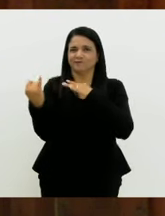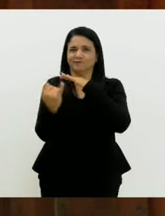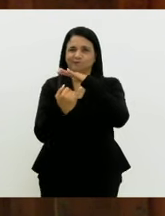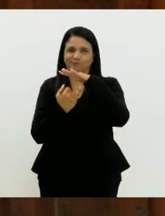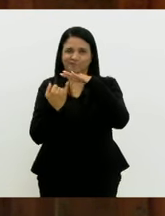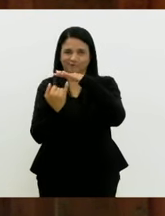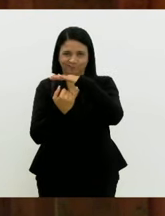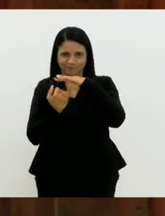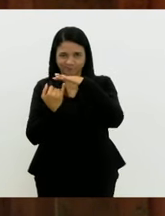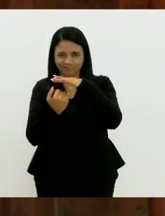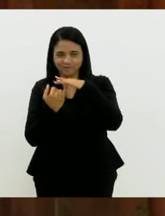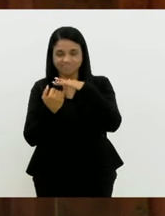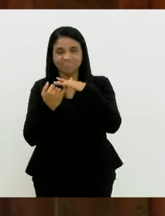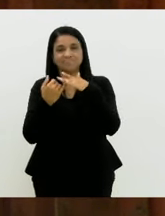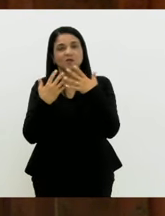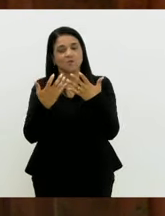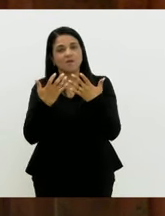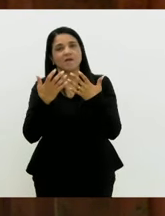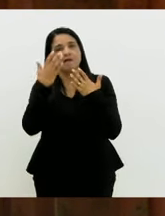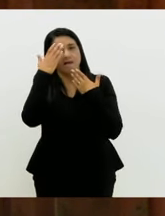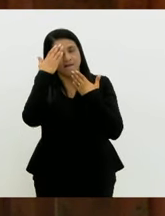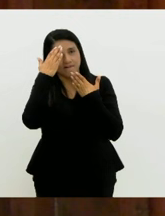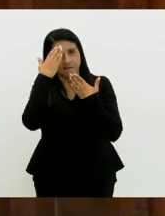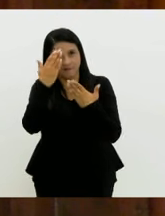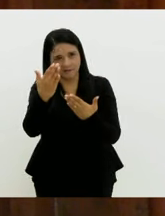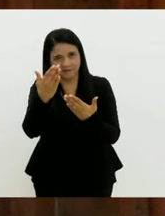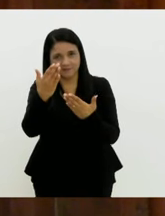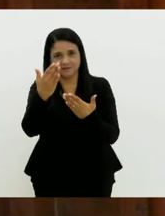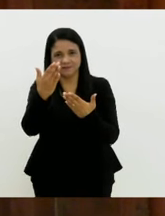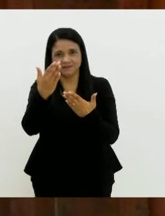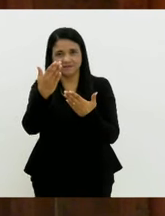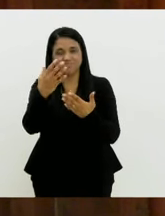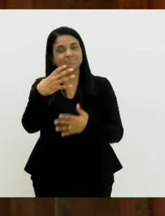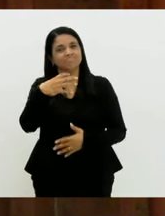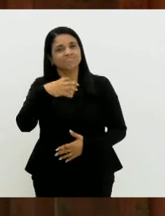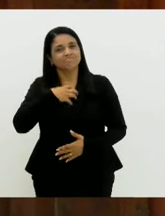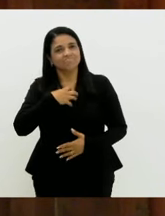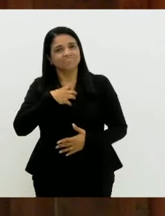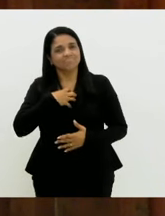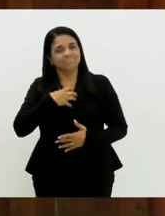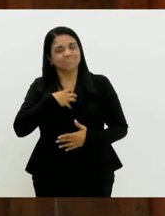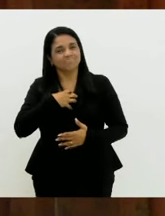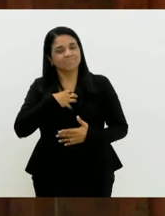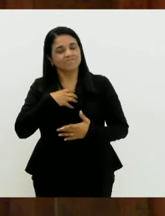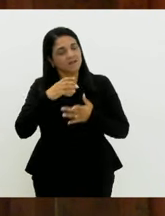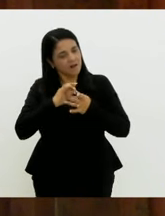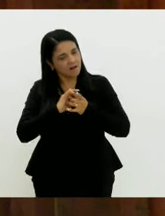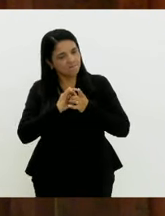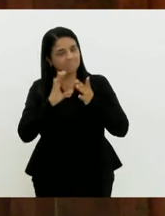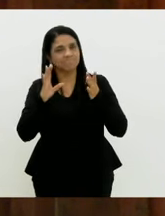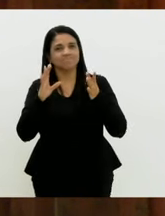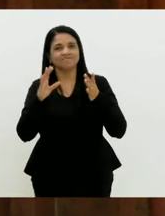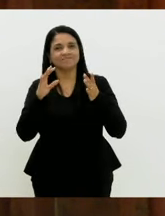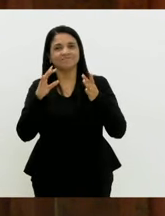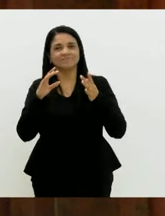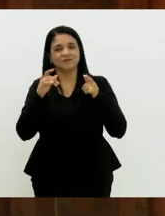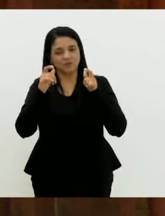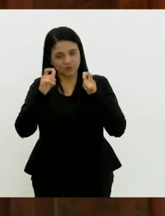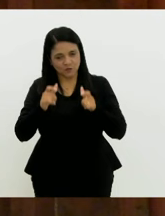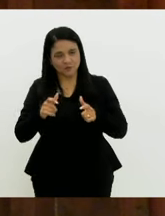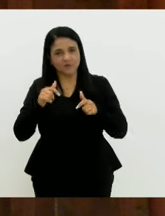preciso agradecer por ter me sentido à vontade nesse lugar na legislatura